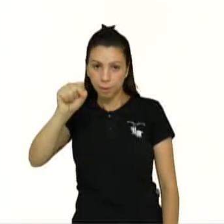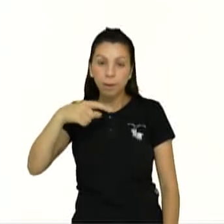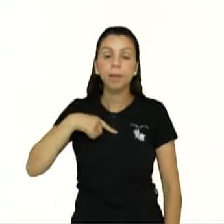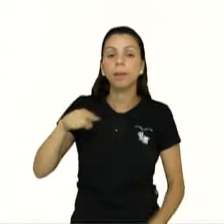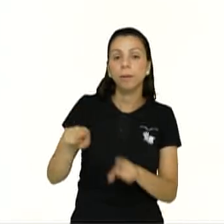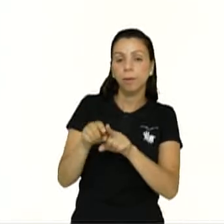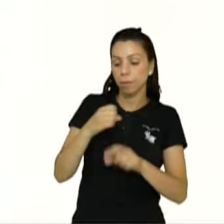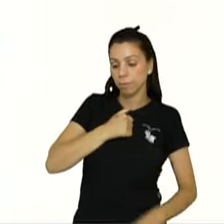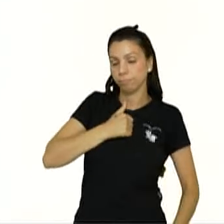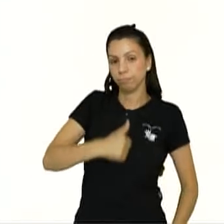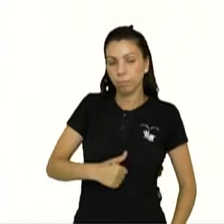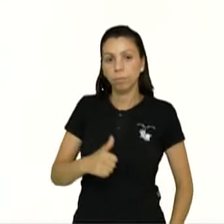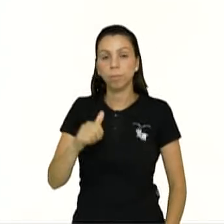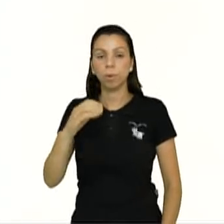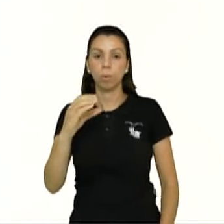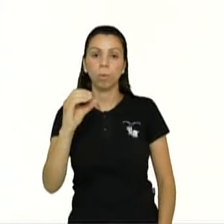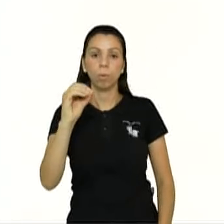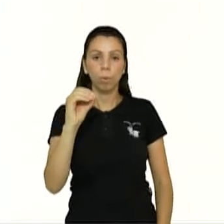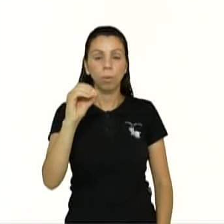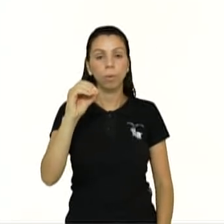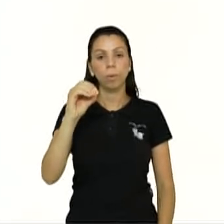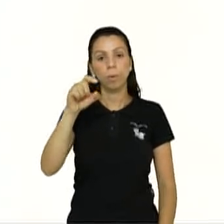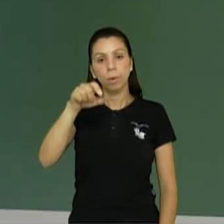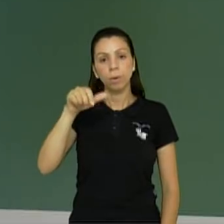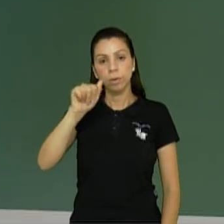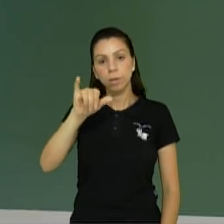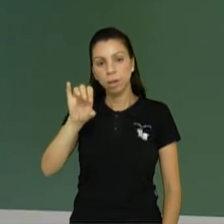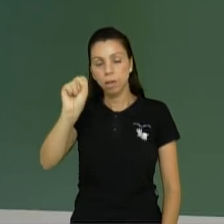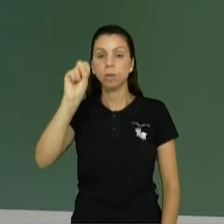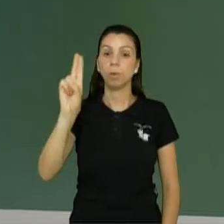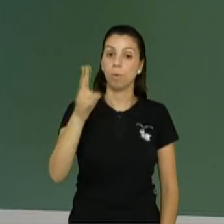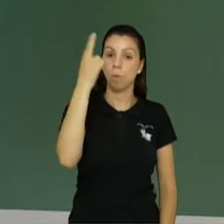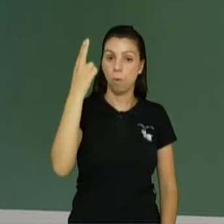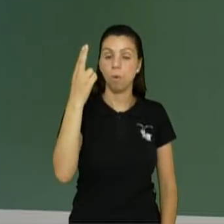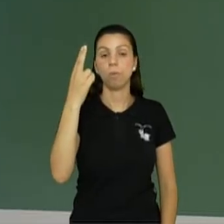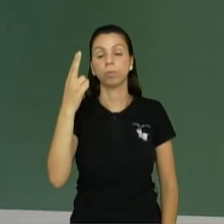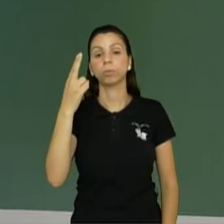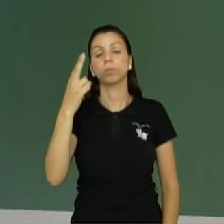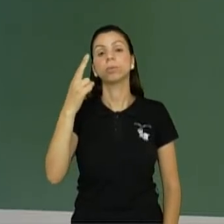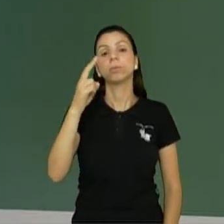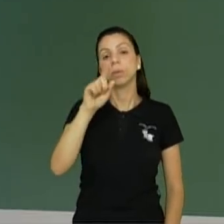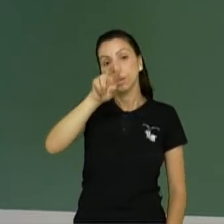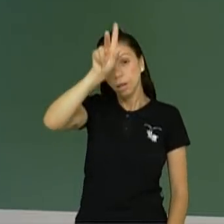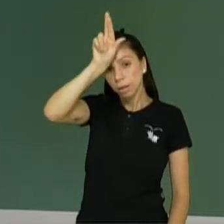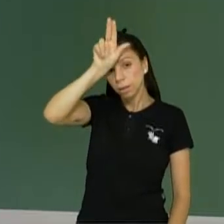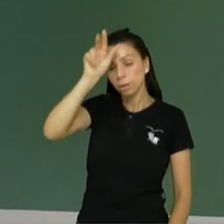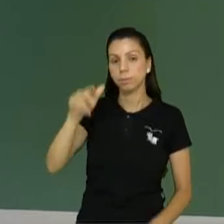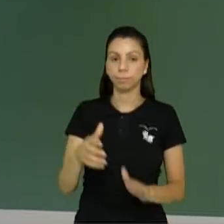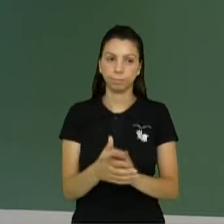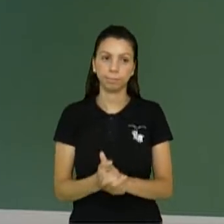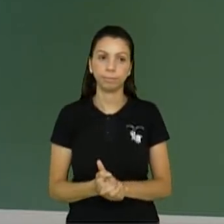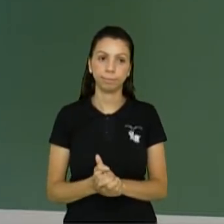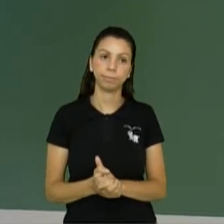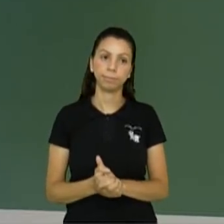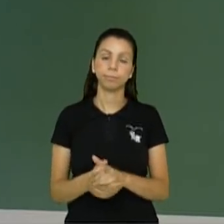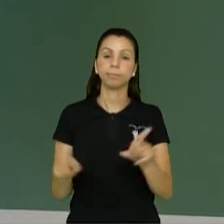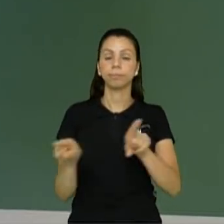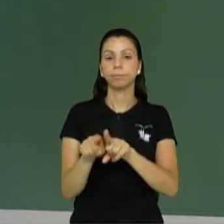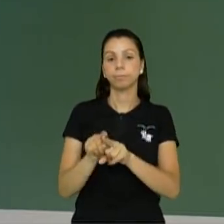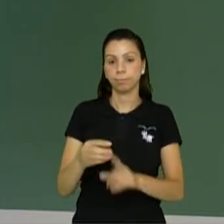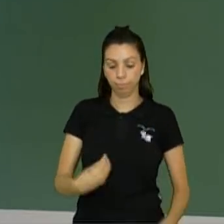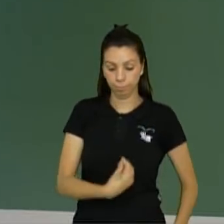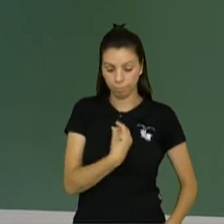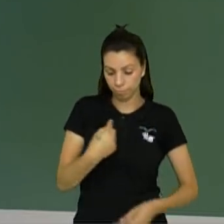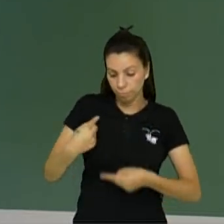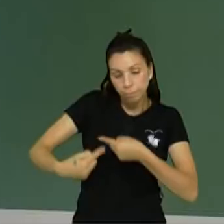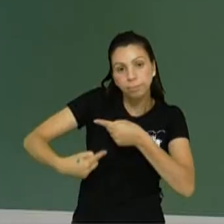glândulas coxais ou glândulas antenais. A gente vai ver isso quando for falar dos grupos em específico. E com relação à